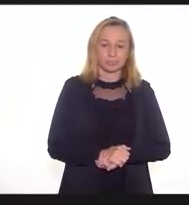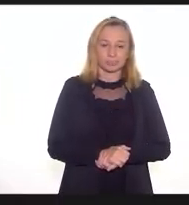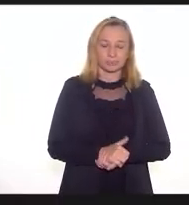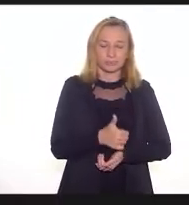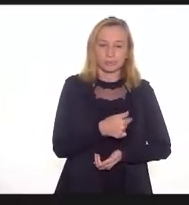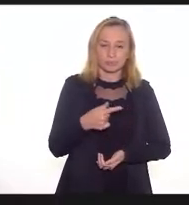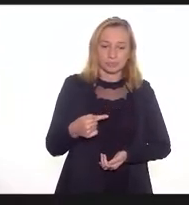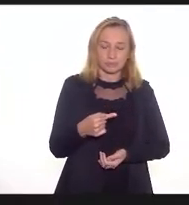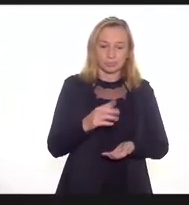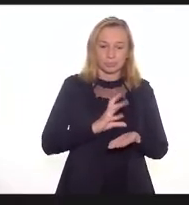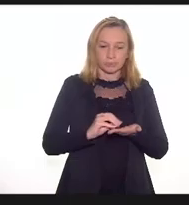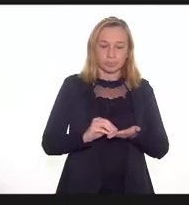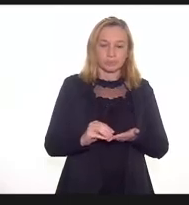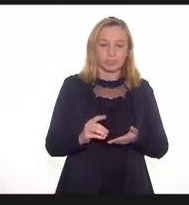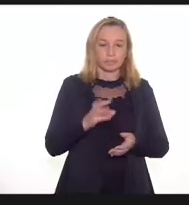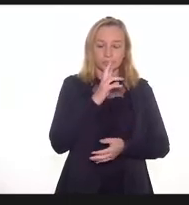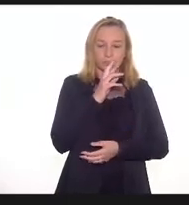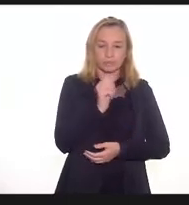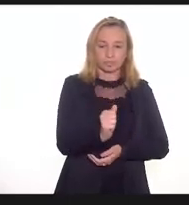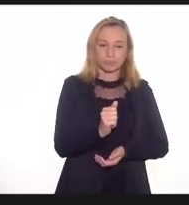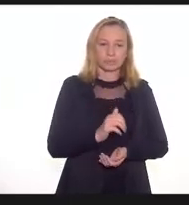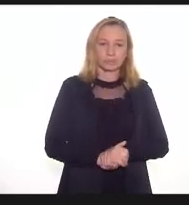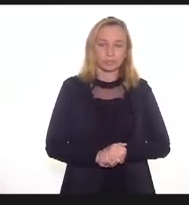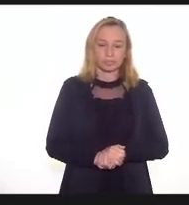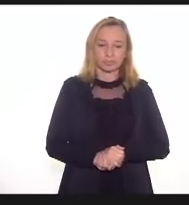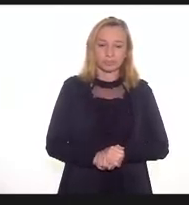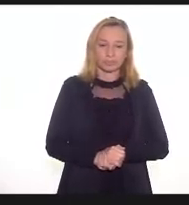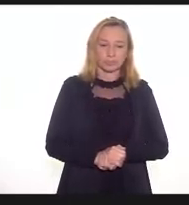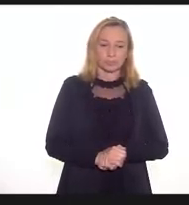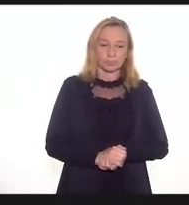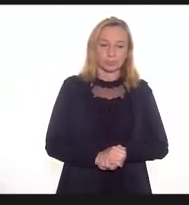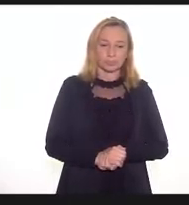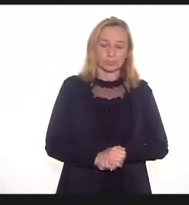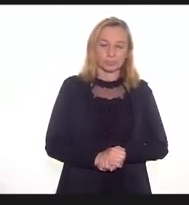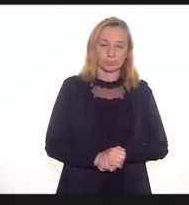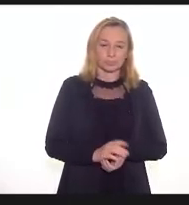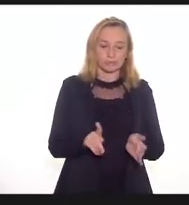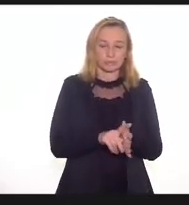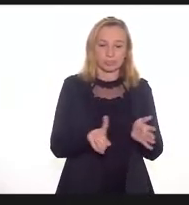17 da pauta, relator, deputado Rodrigo Amorim. Projeto de Lei